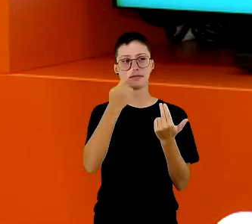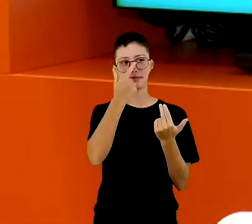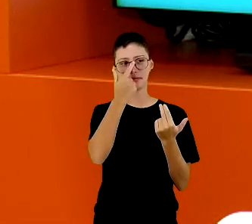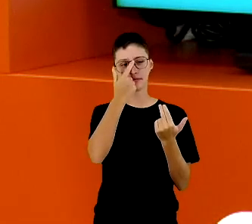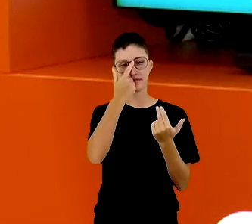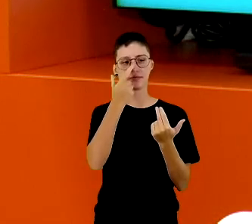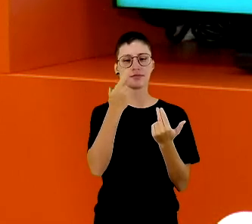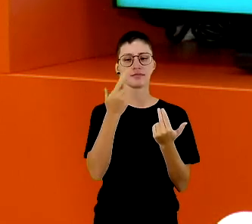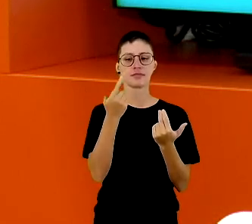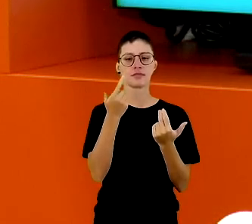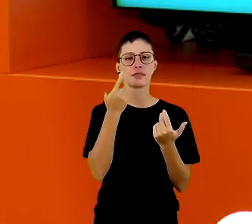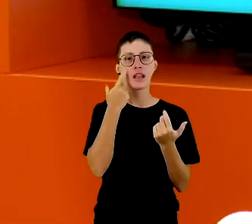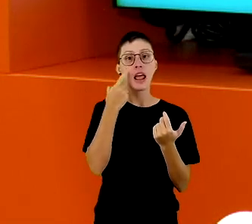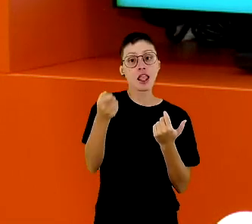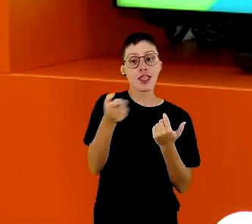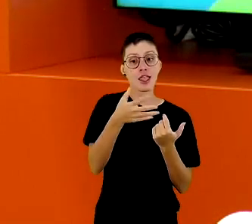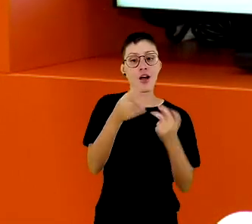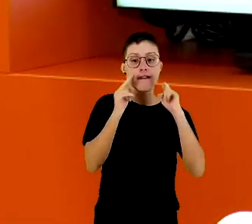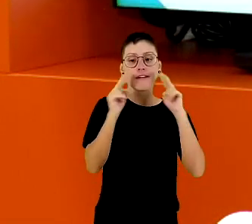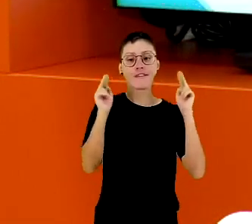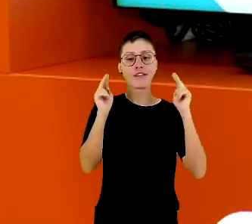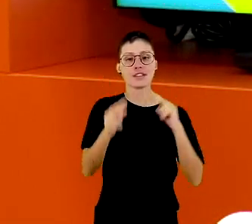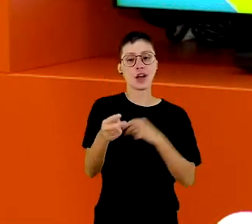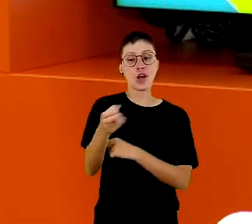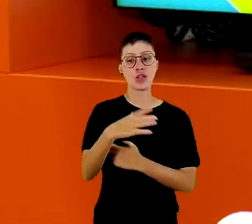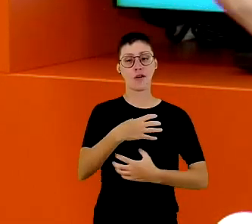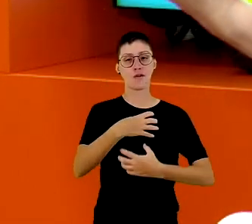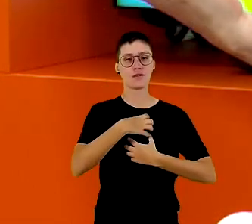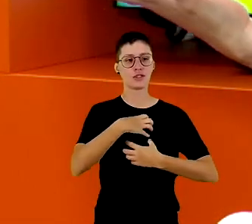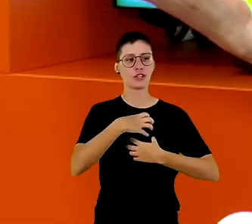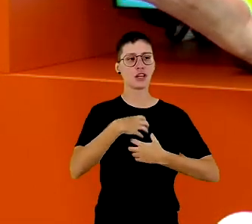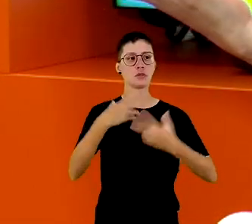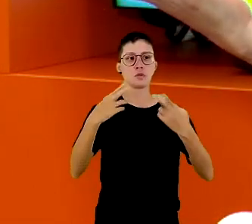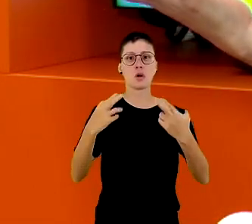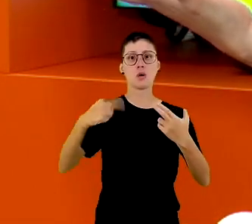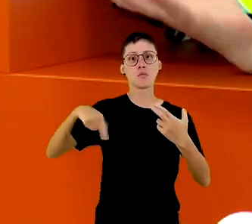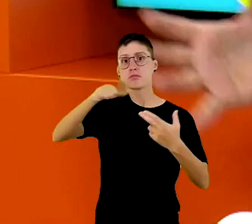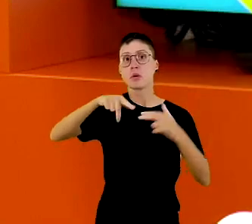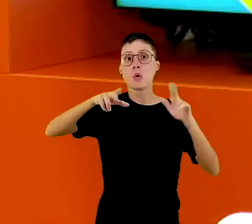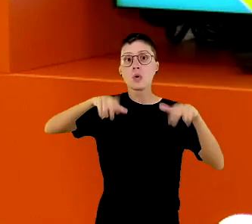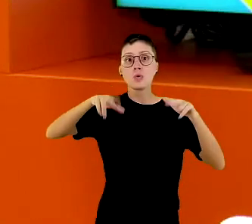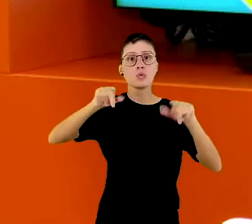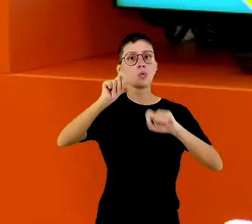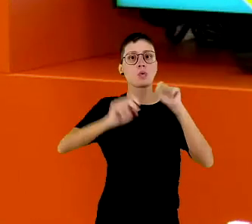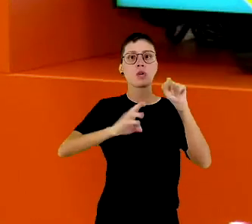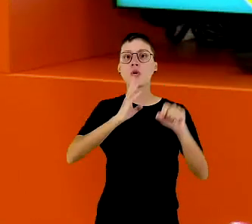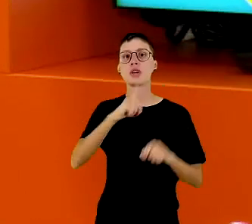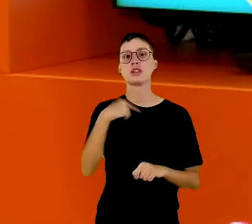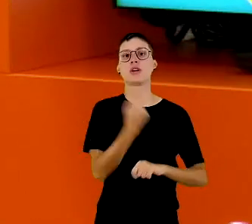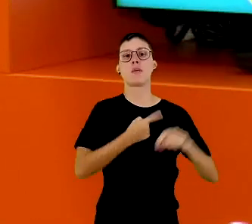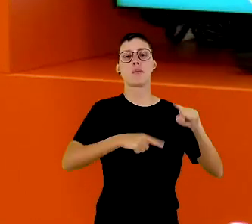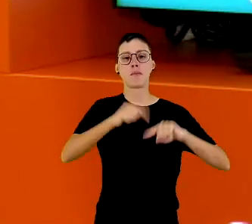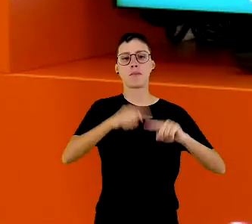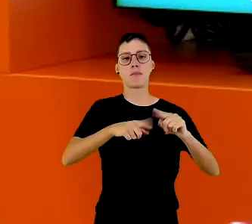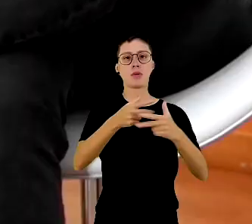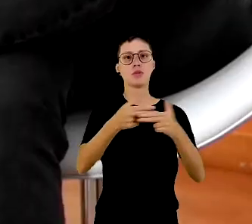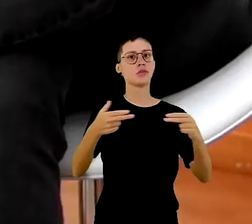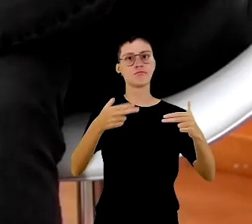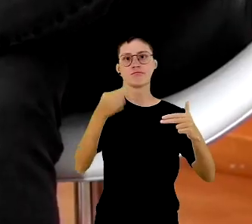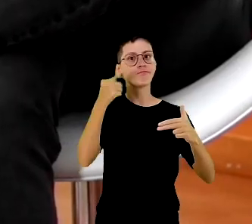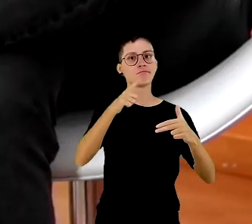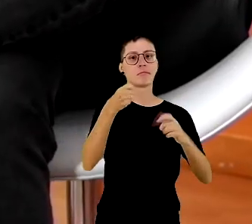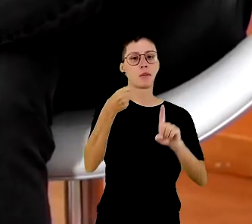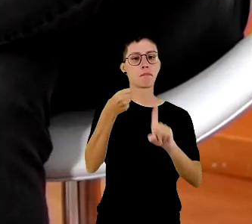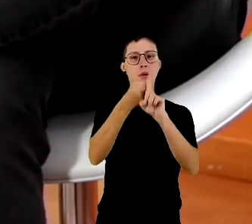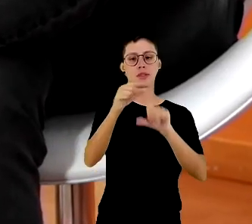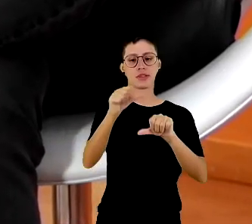daquela nova visão, né, daquele novo jeito, que eles nunca tinham conhecido o nosso produto, né, foi transformador para a gente enquanto